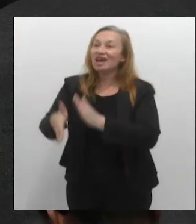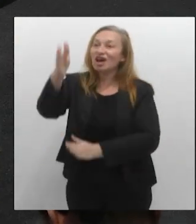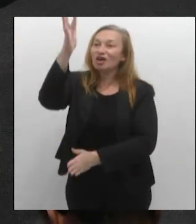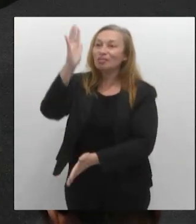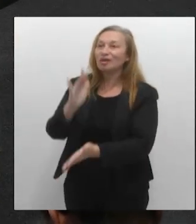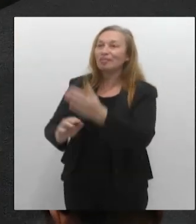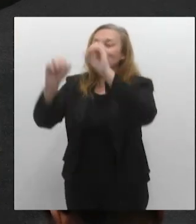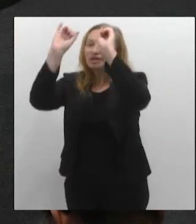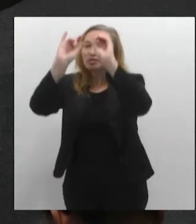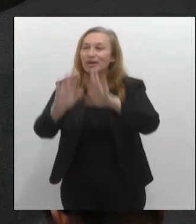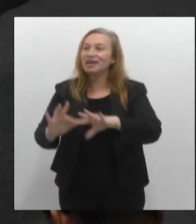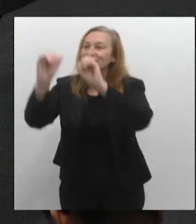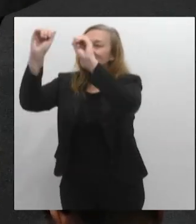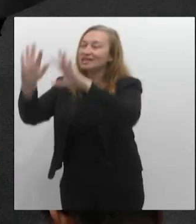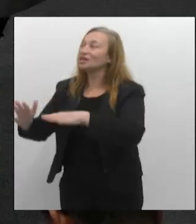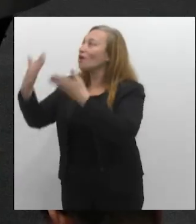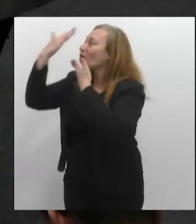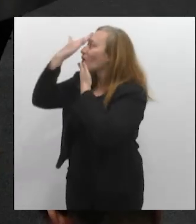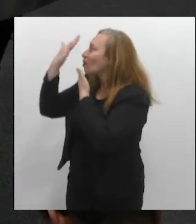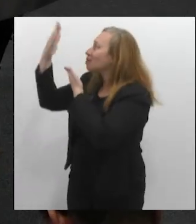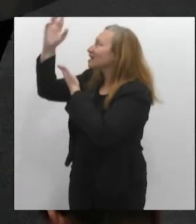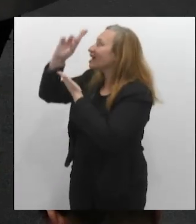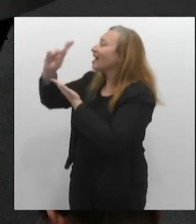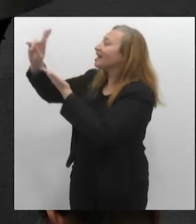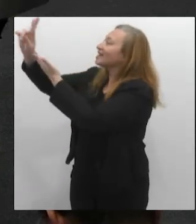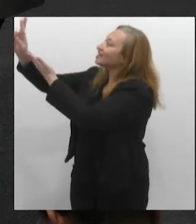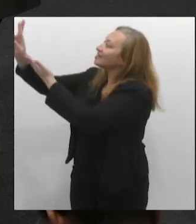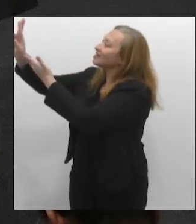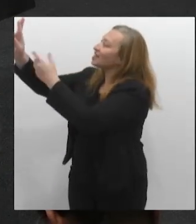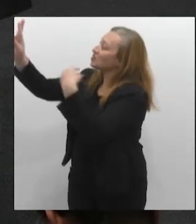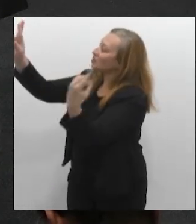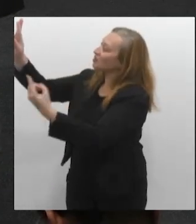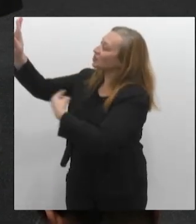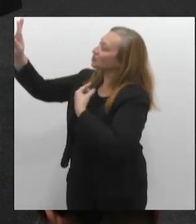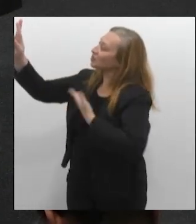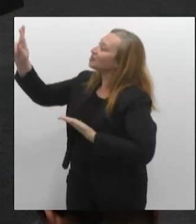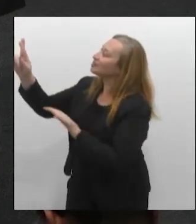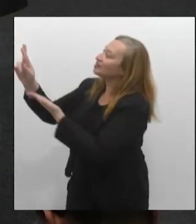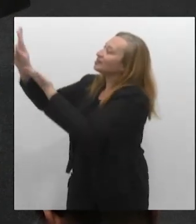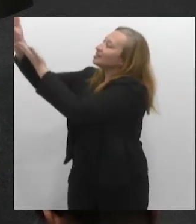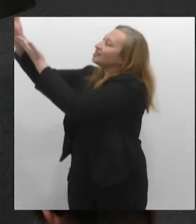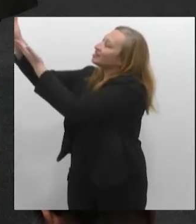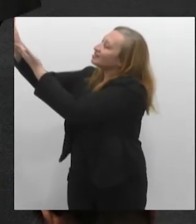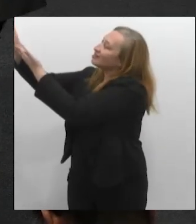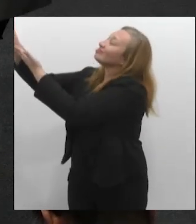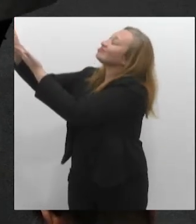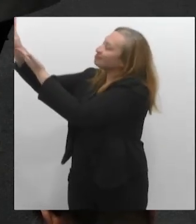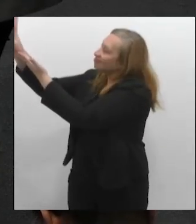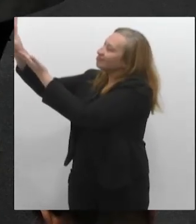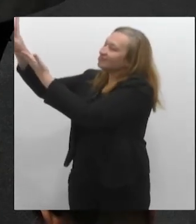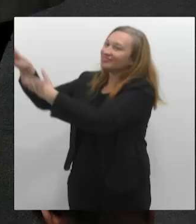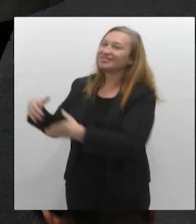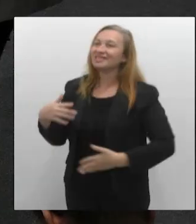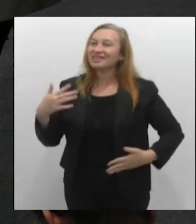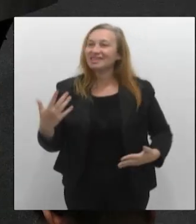tantos benefícios, obrigado, Senhor e nosso Deus.